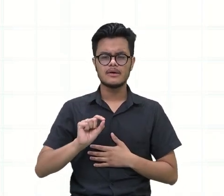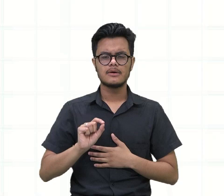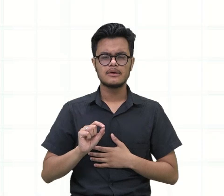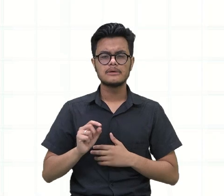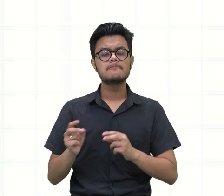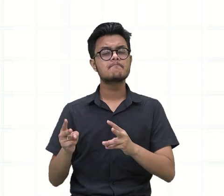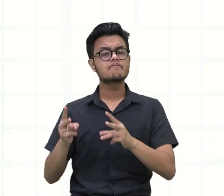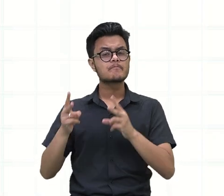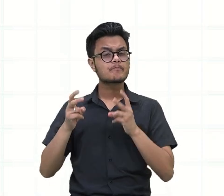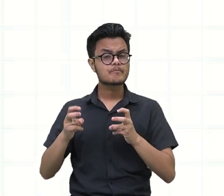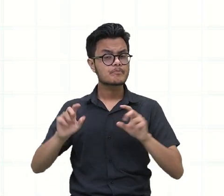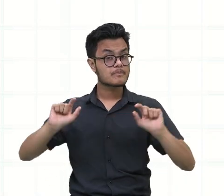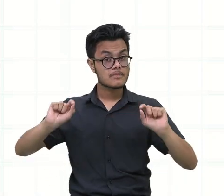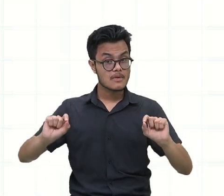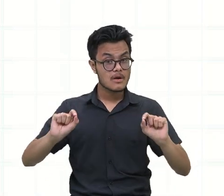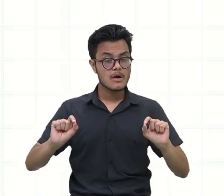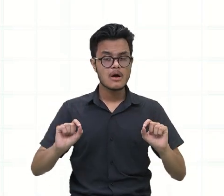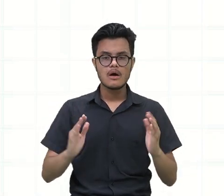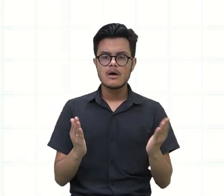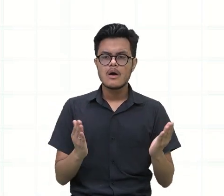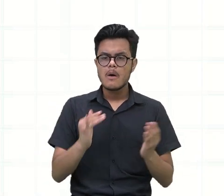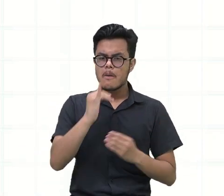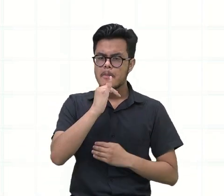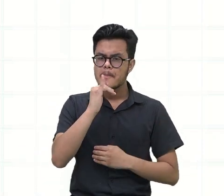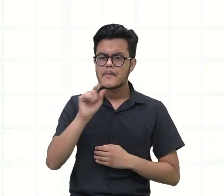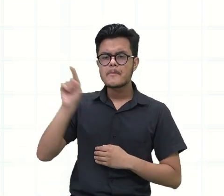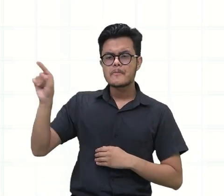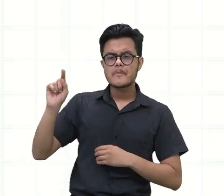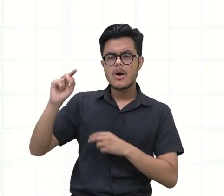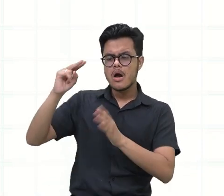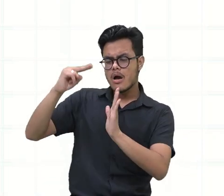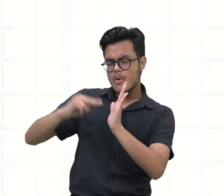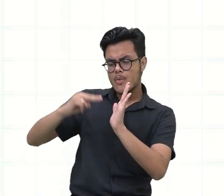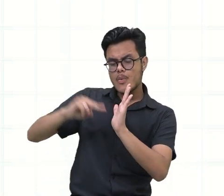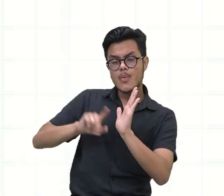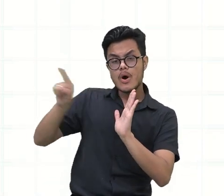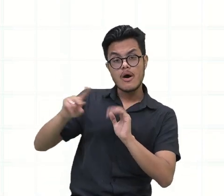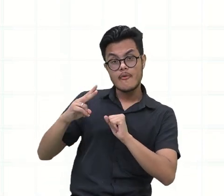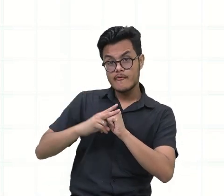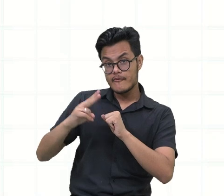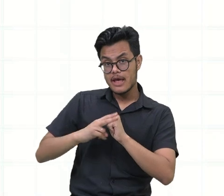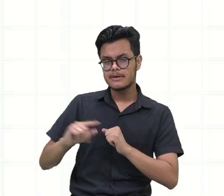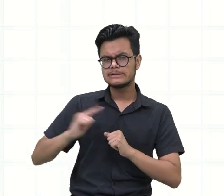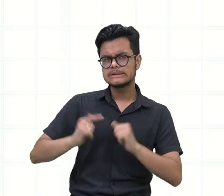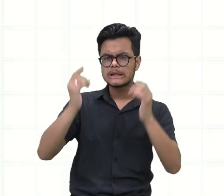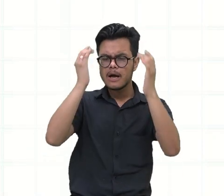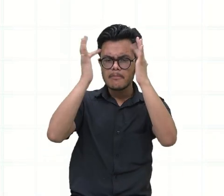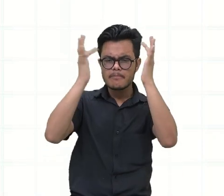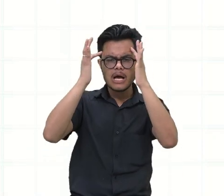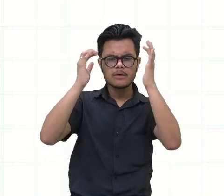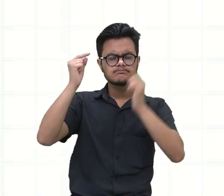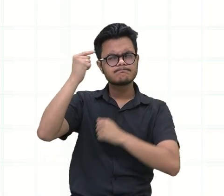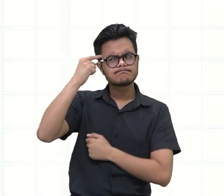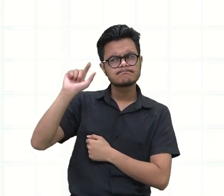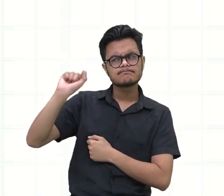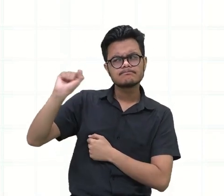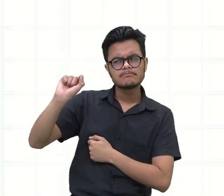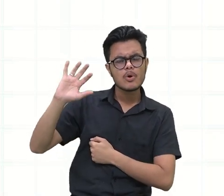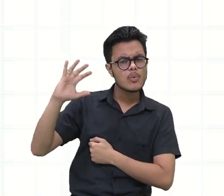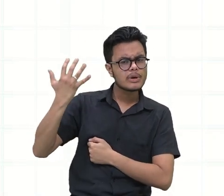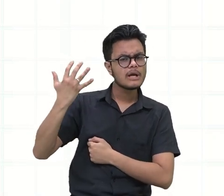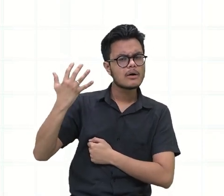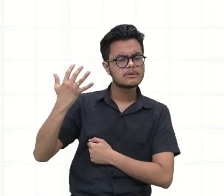percebe também que quando a gente lê esses verbos, a gente faz uma ideia, né, do que está acontecendo, a